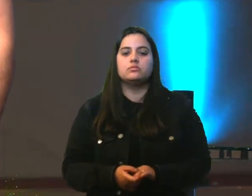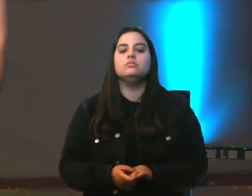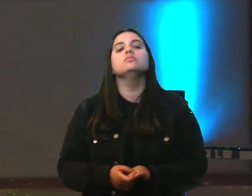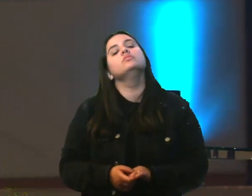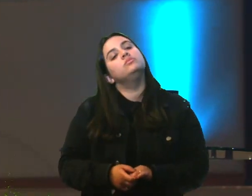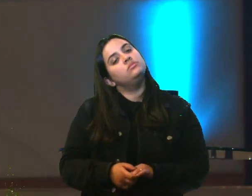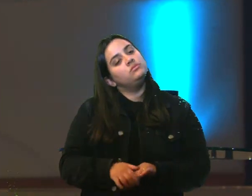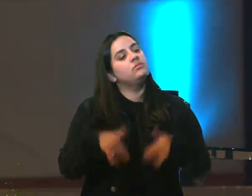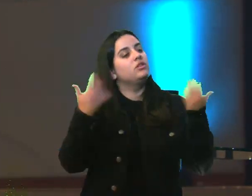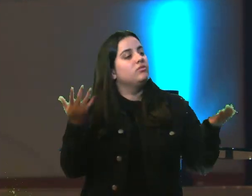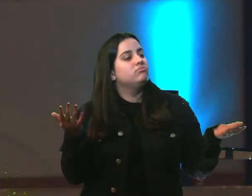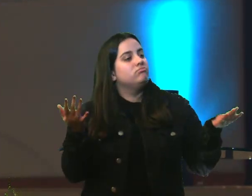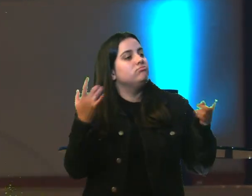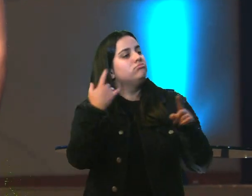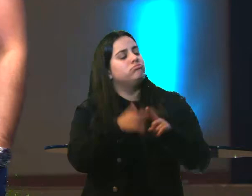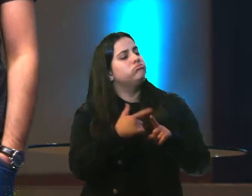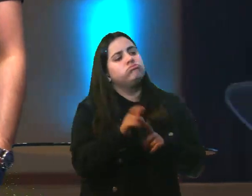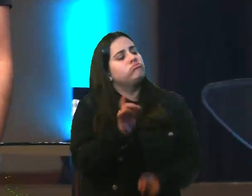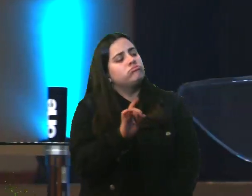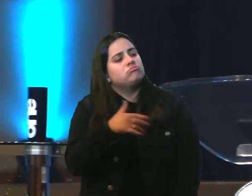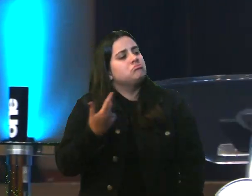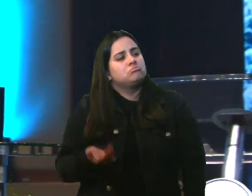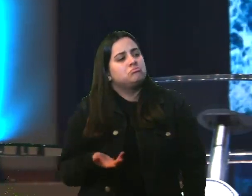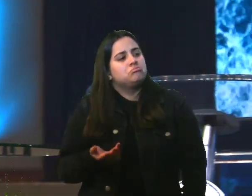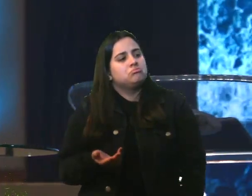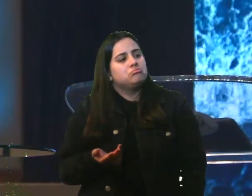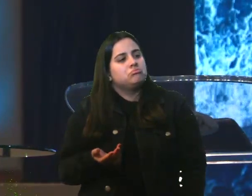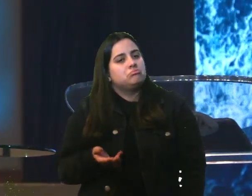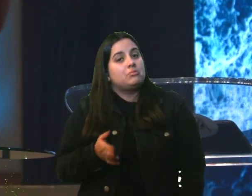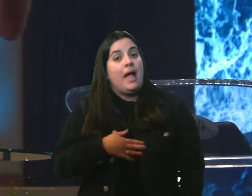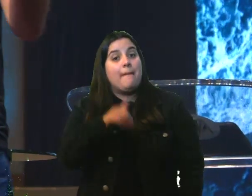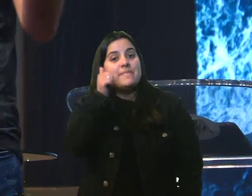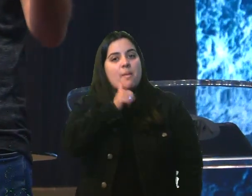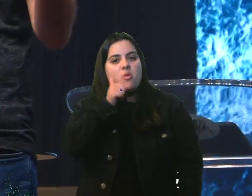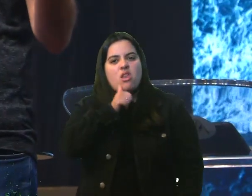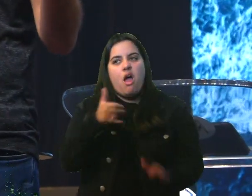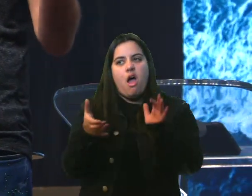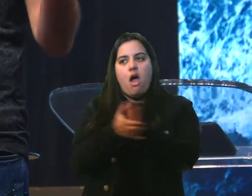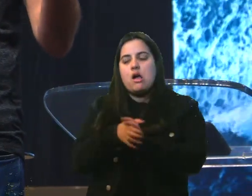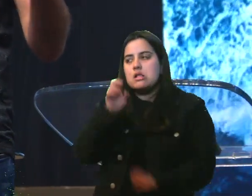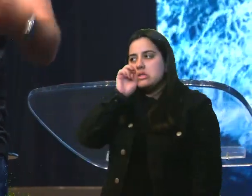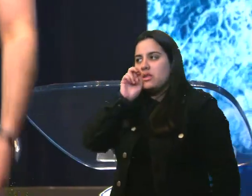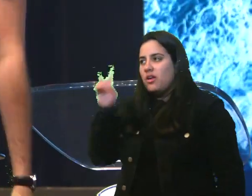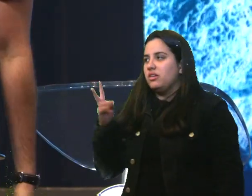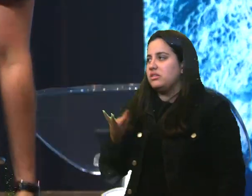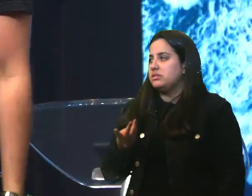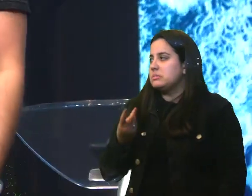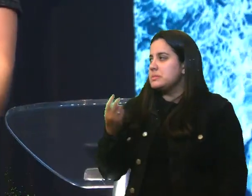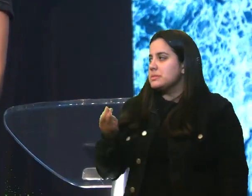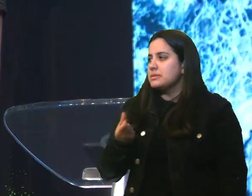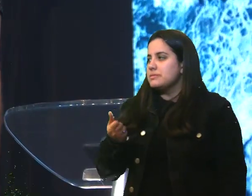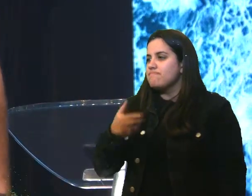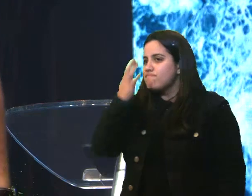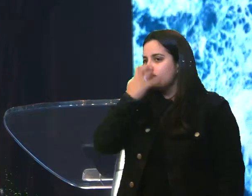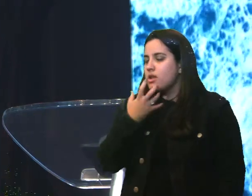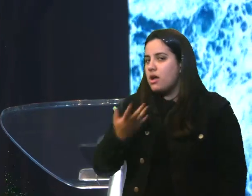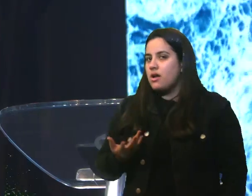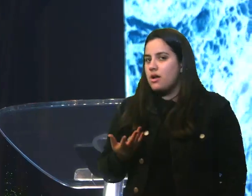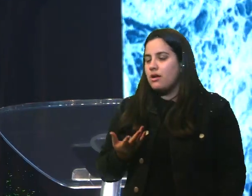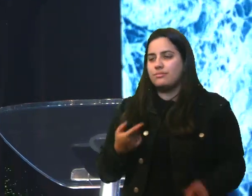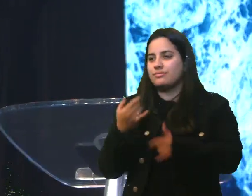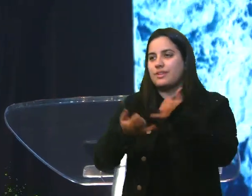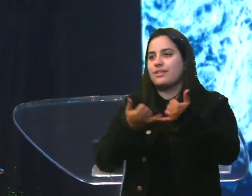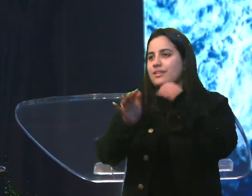Aí eu falei, por que não? Minha mulher orou para mim com olhos de fogo, cabelos brancos como a neve.